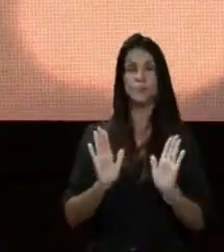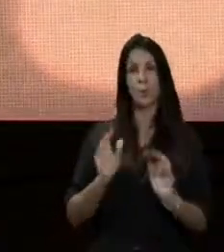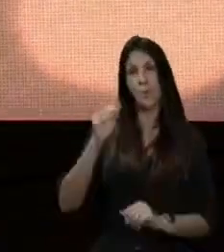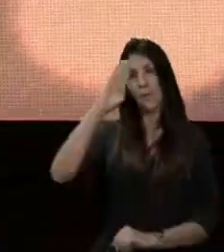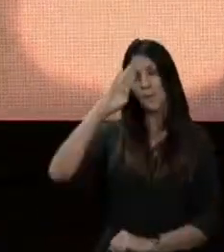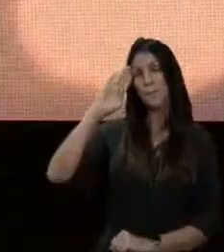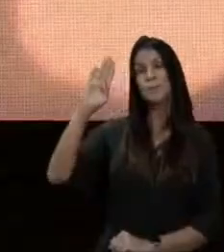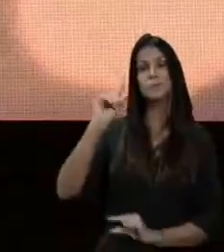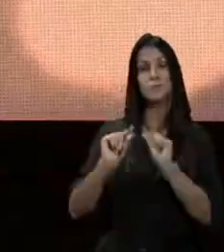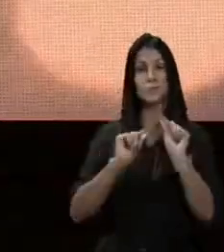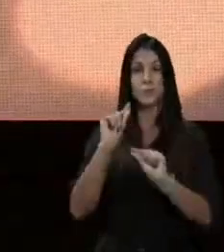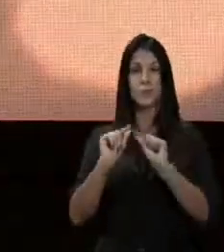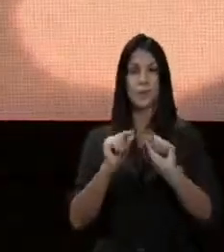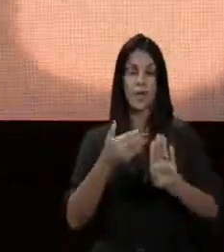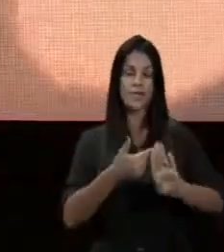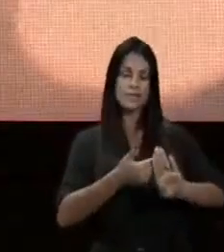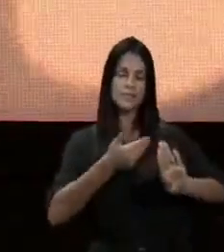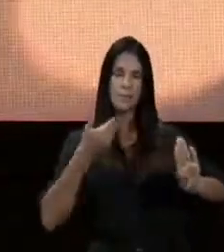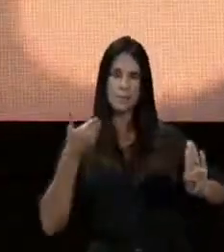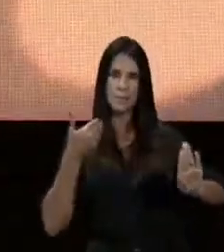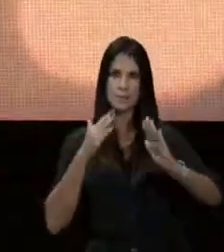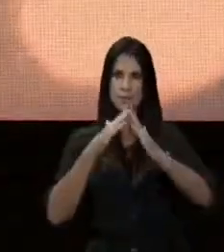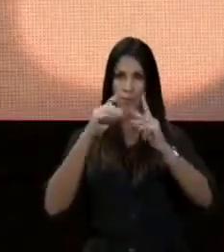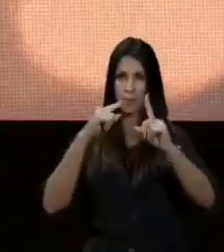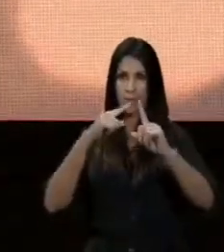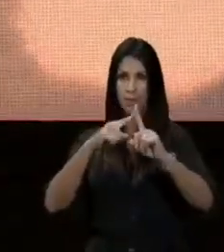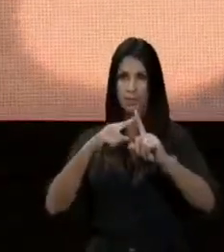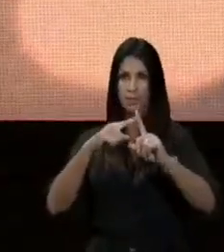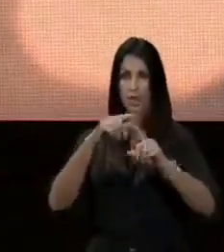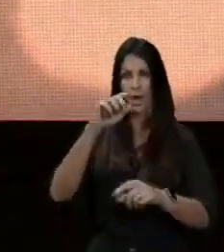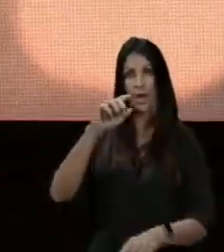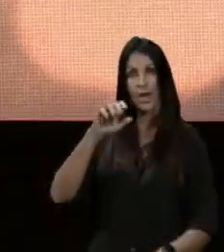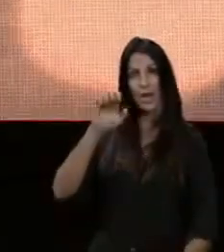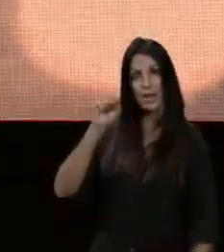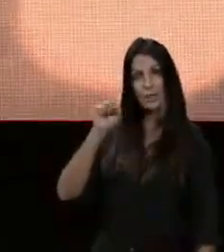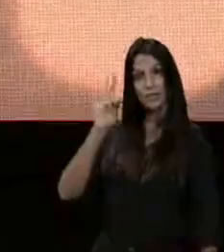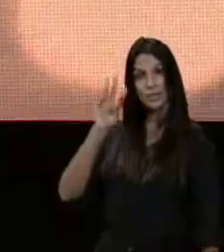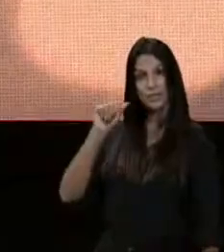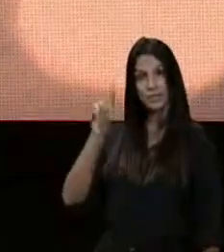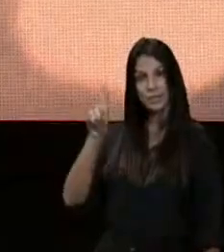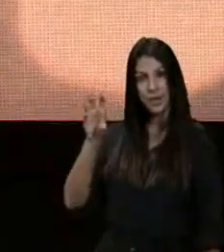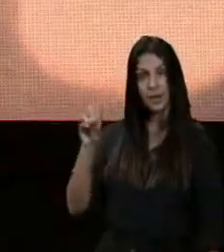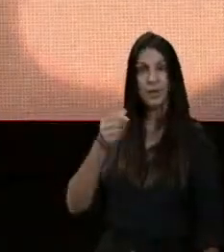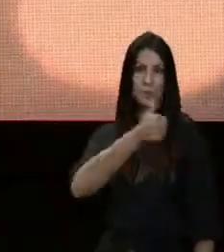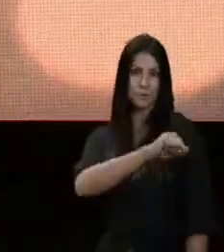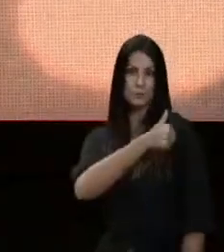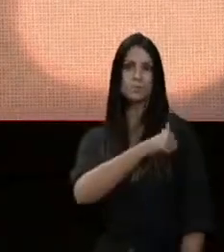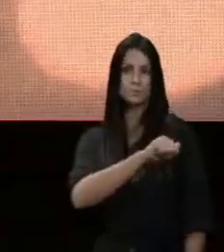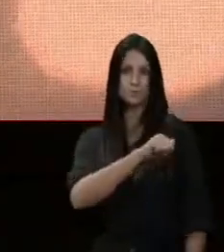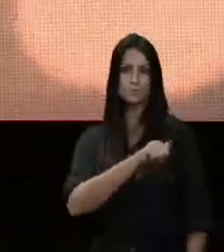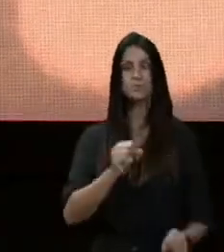tem um princípio nós separação entre igreja e estado e a gente pode receber uma parceria né para as